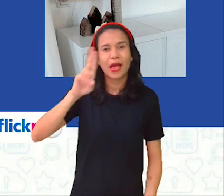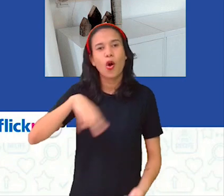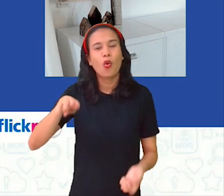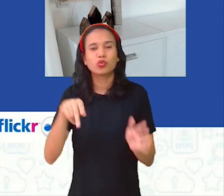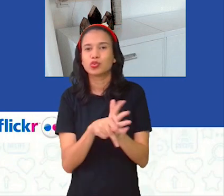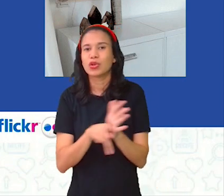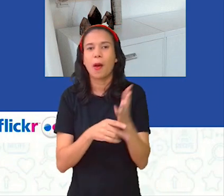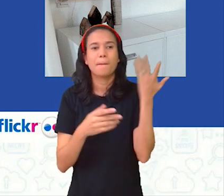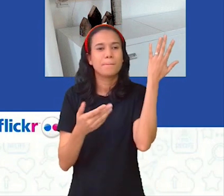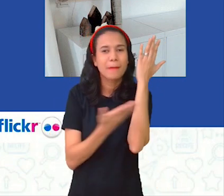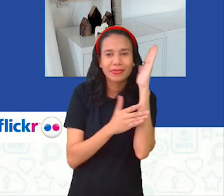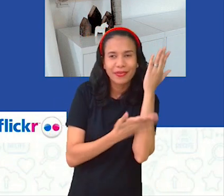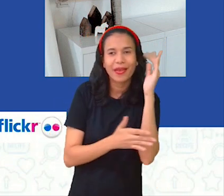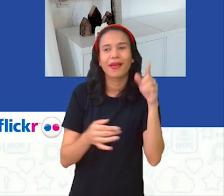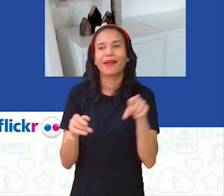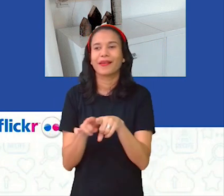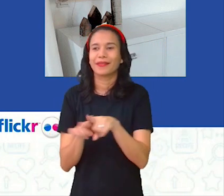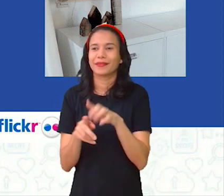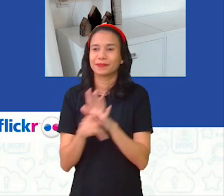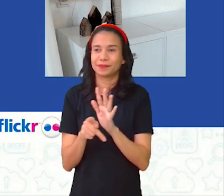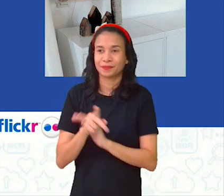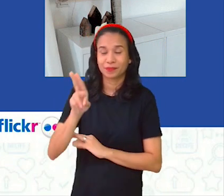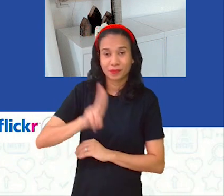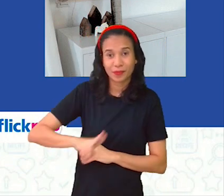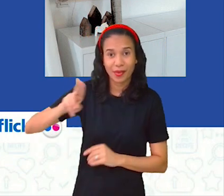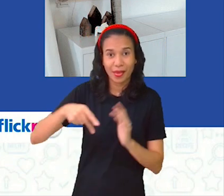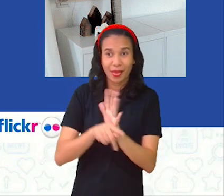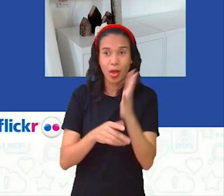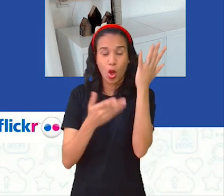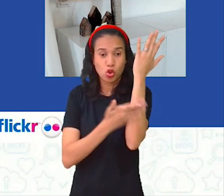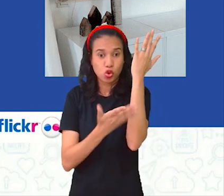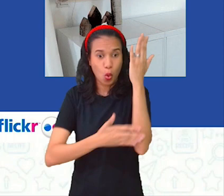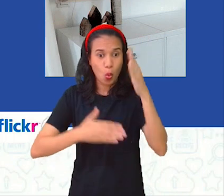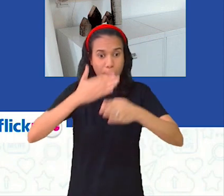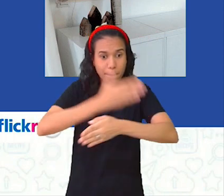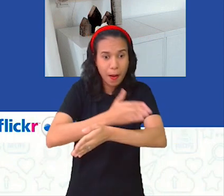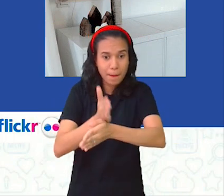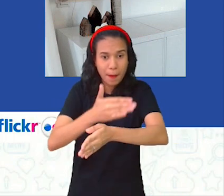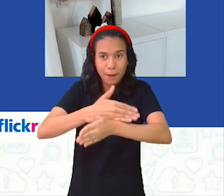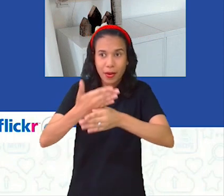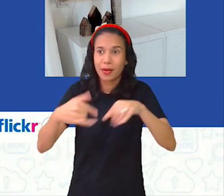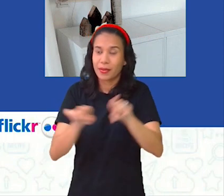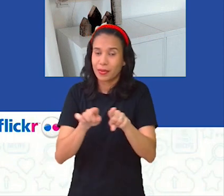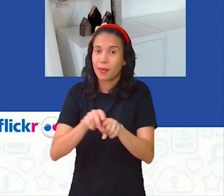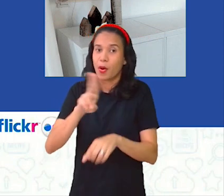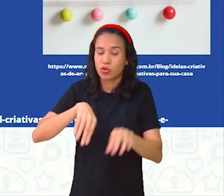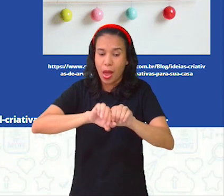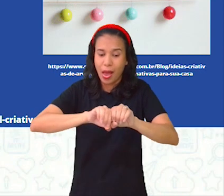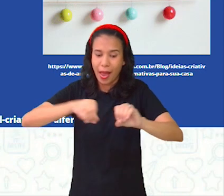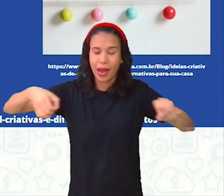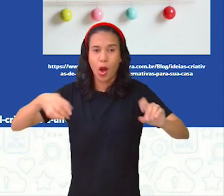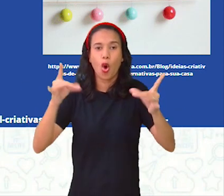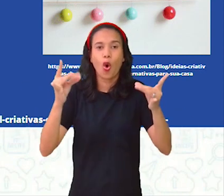pedaços de madeira. Aquela da esquerda feita com troncos. E a última lá feita com canos colados